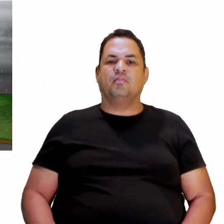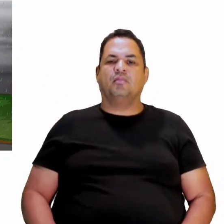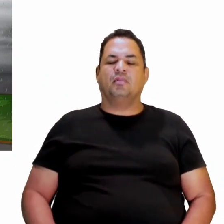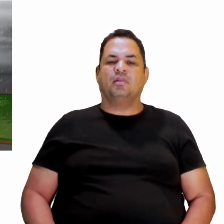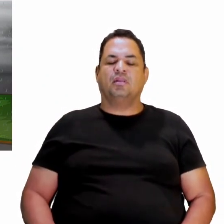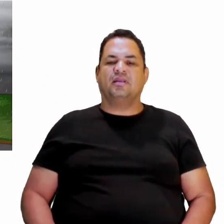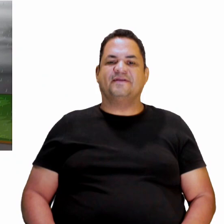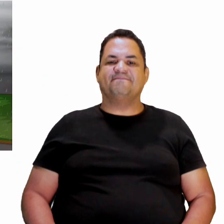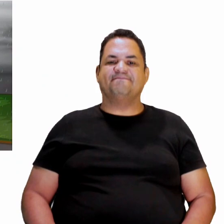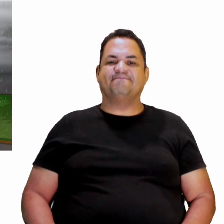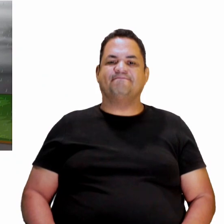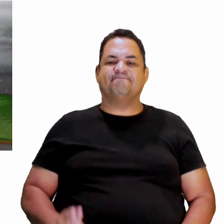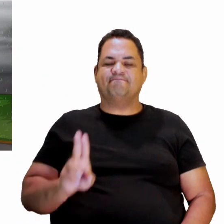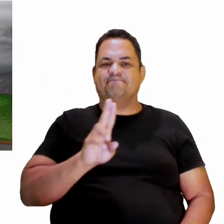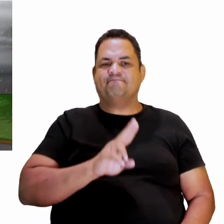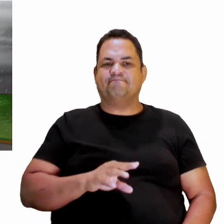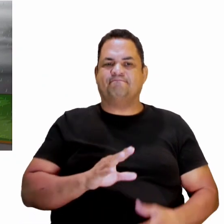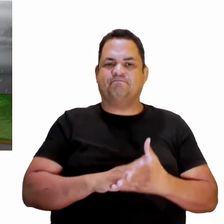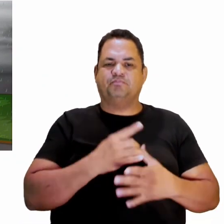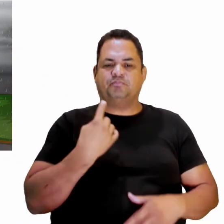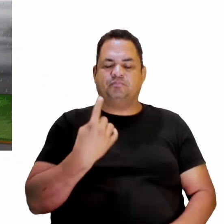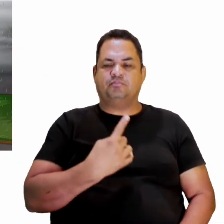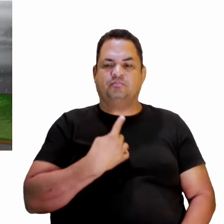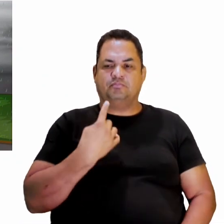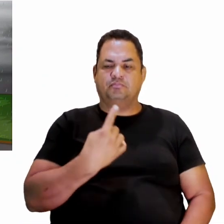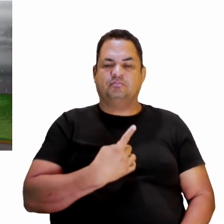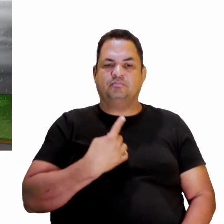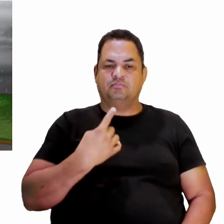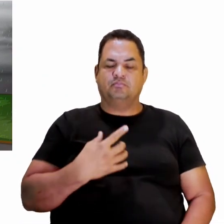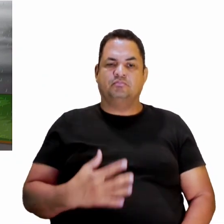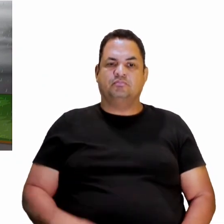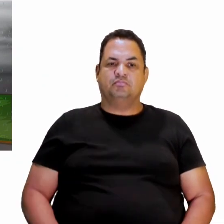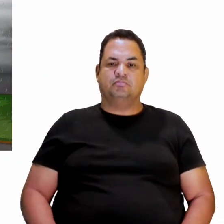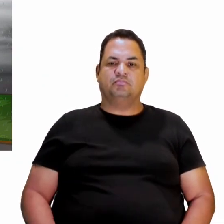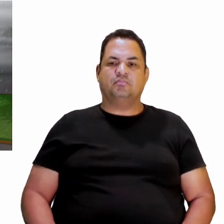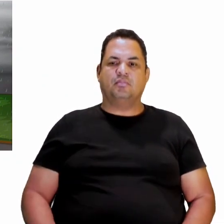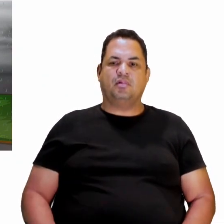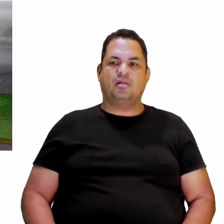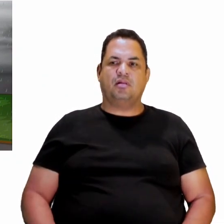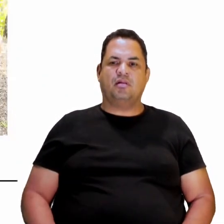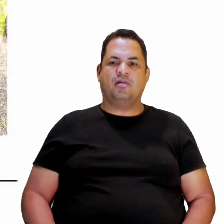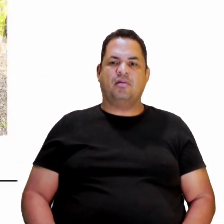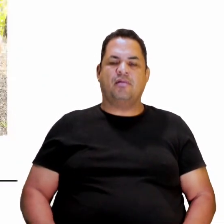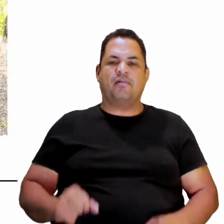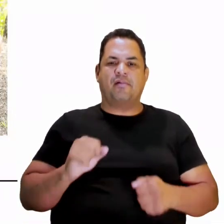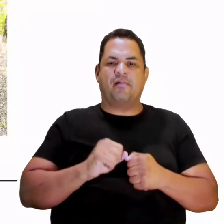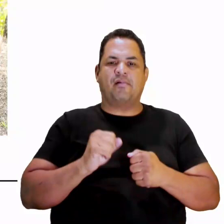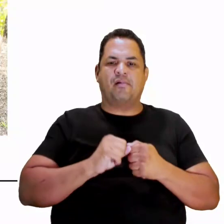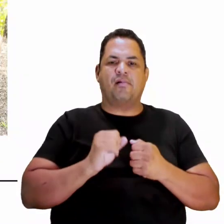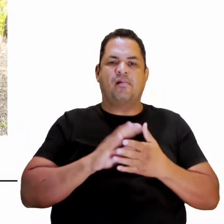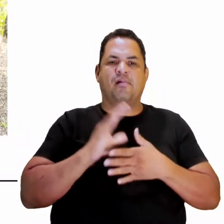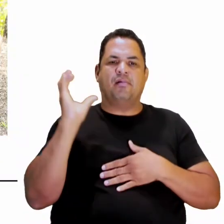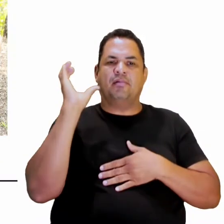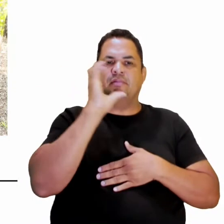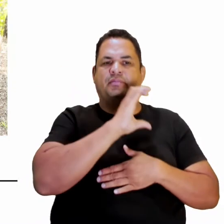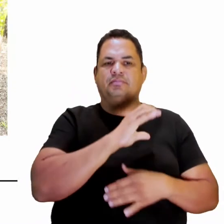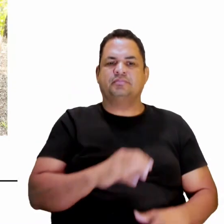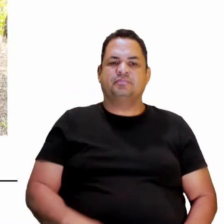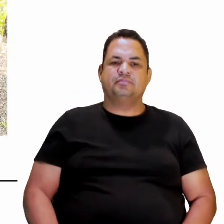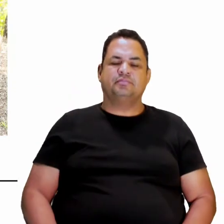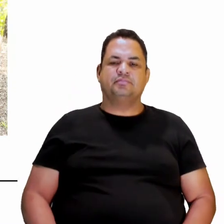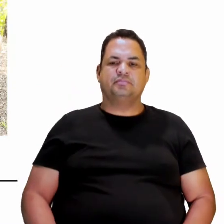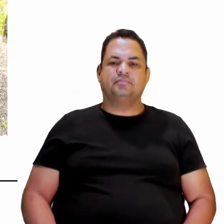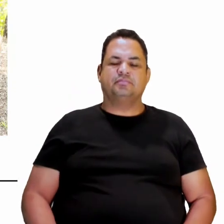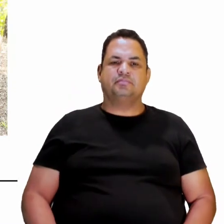aqui. Storms, eu usei aqui no singular, porque eu estou falando de singular aqui. Estou fazendo rápido, porque o tempo está curtinho, olha só.